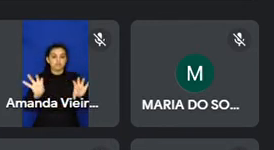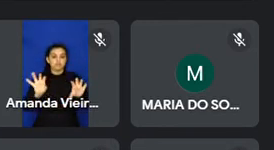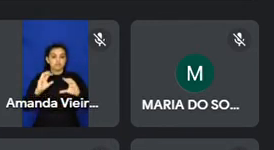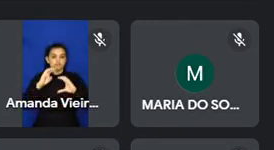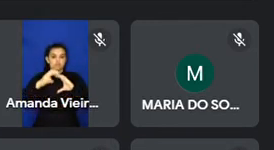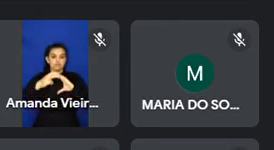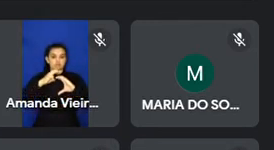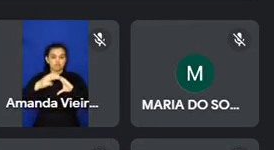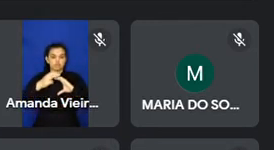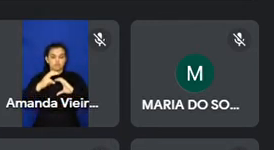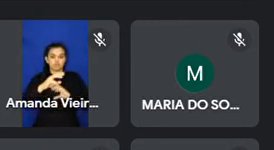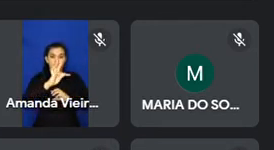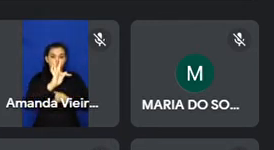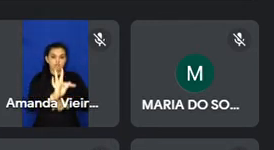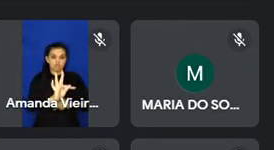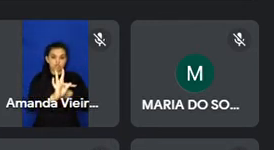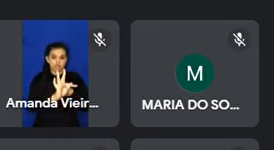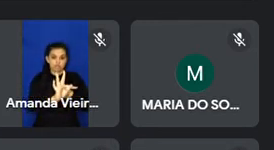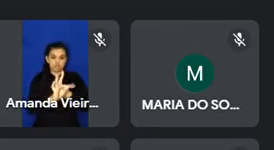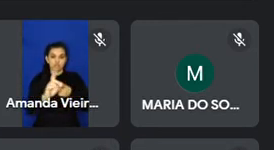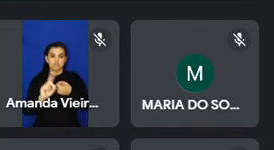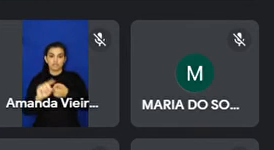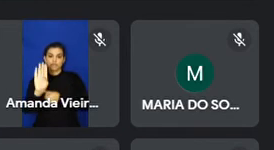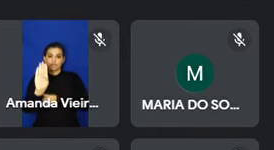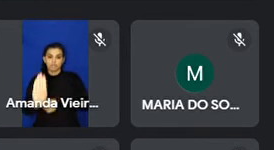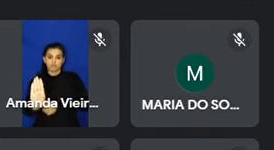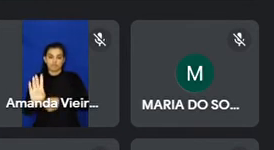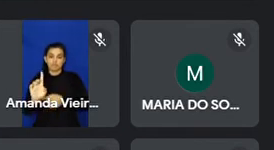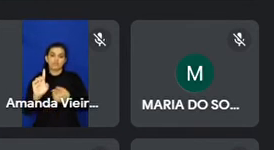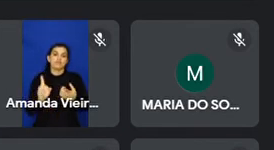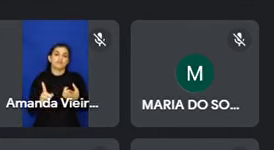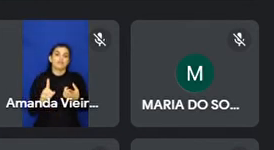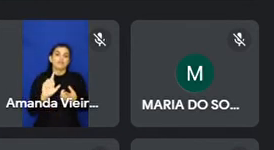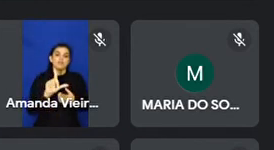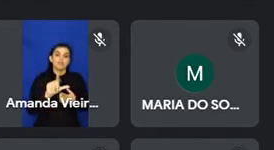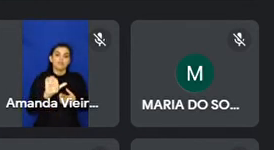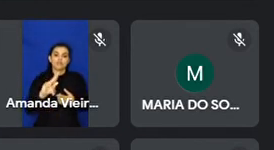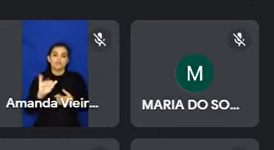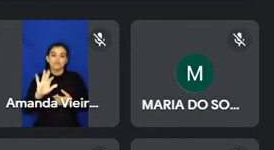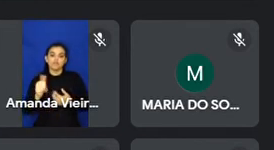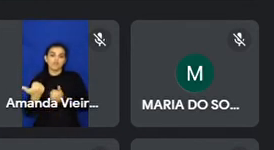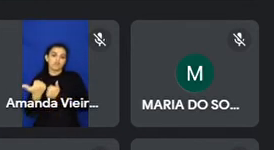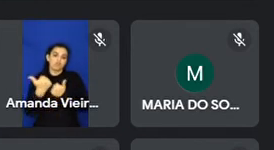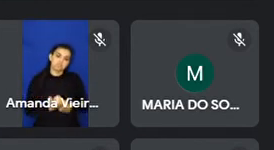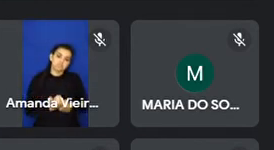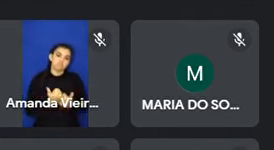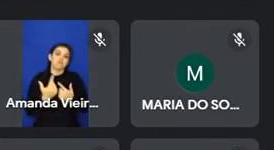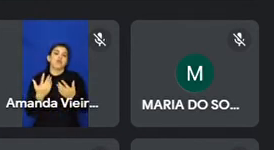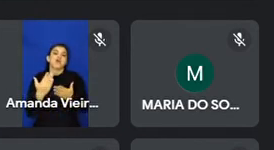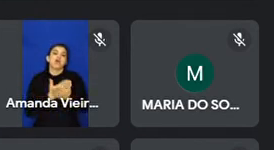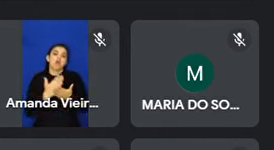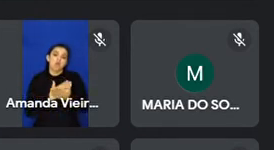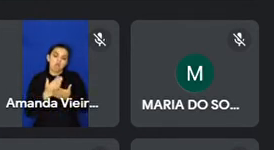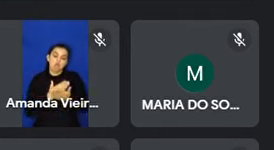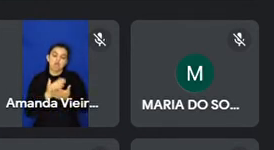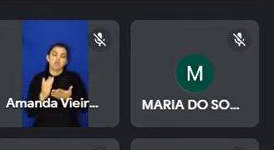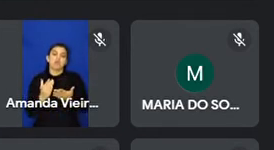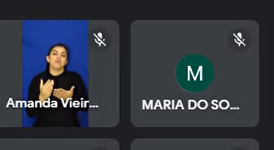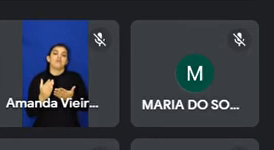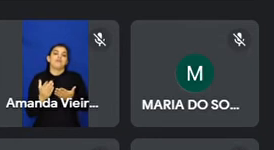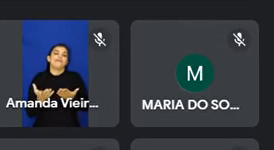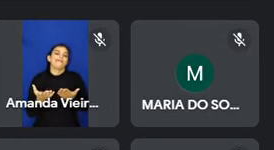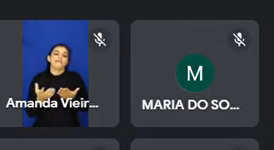B efetoras, né? São lá os linfócitos T auxiliares, os linfócitos T citotóxicos, os linfócitos